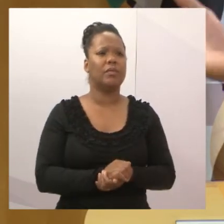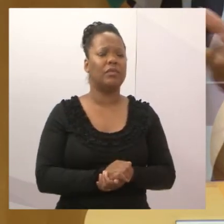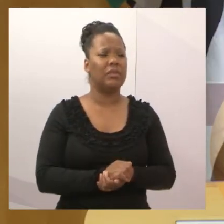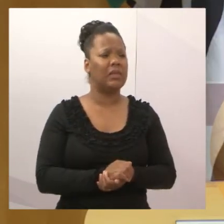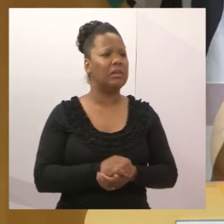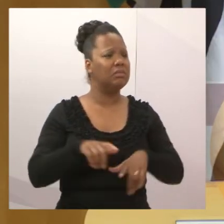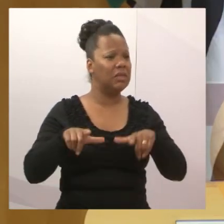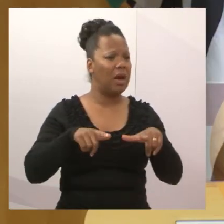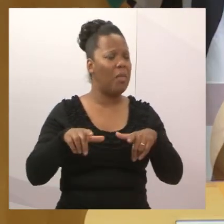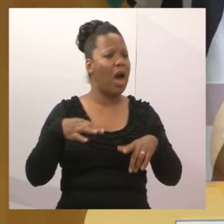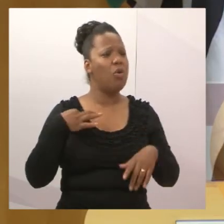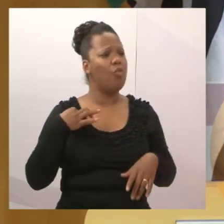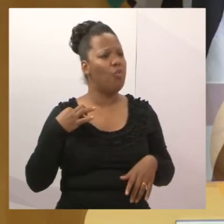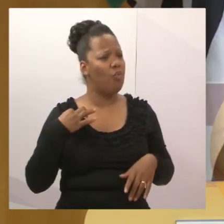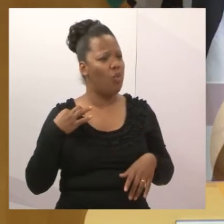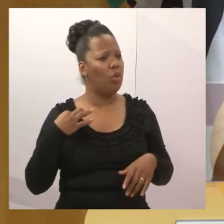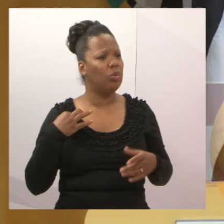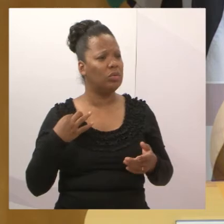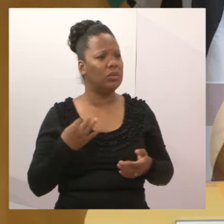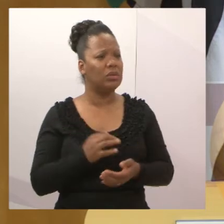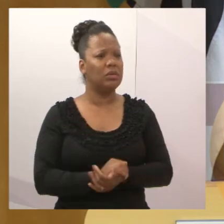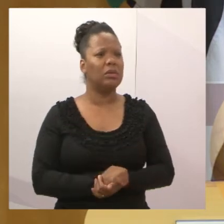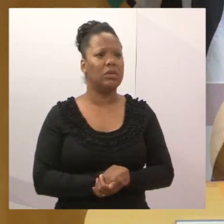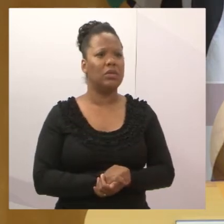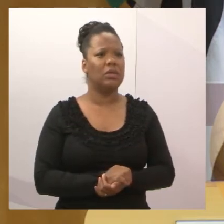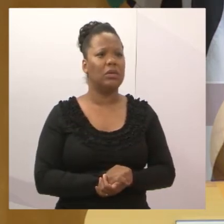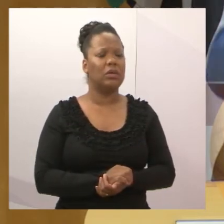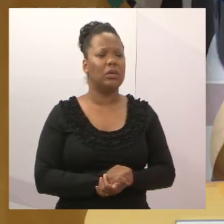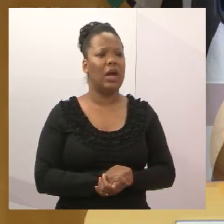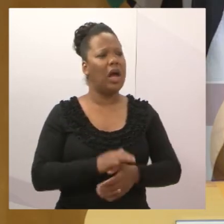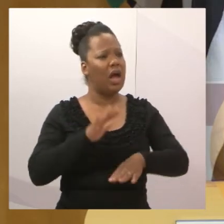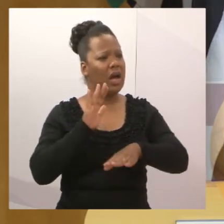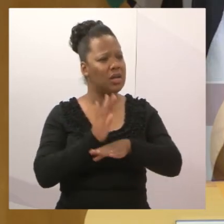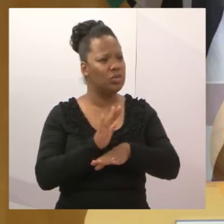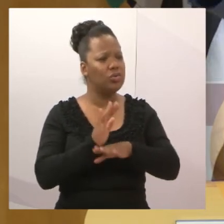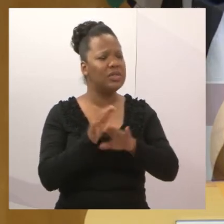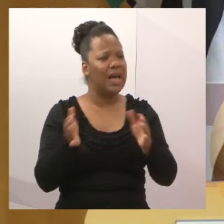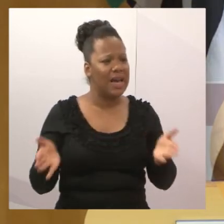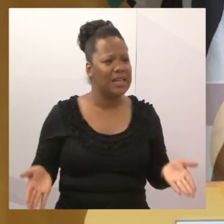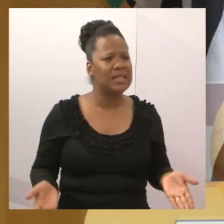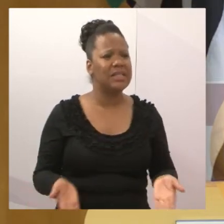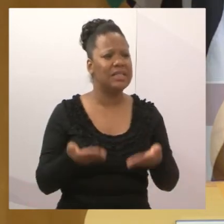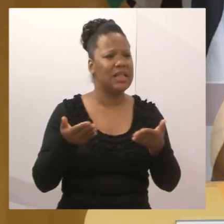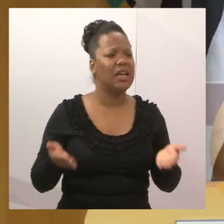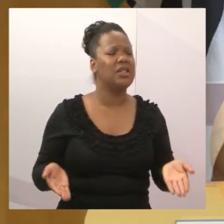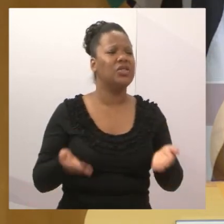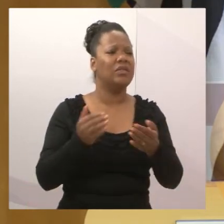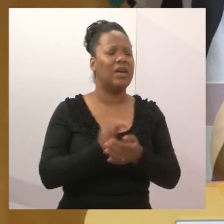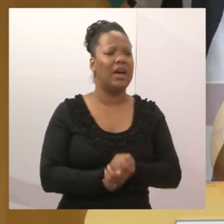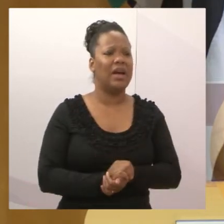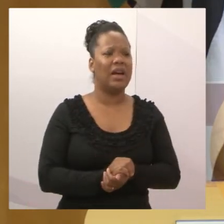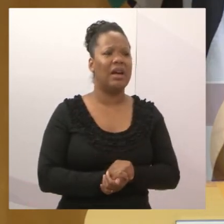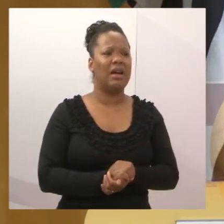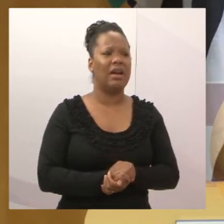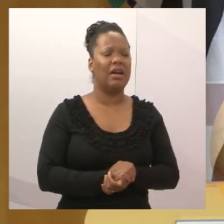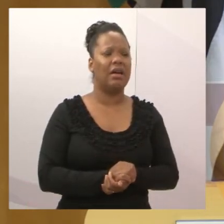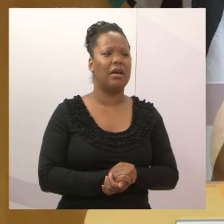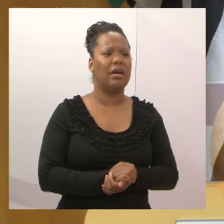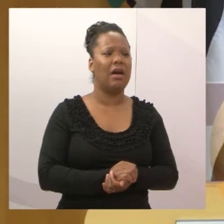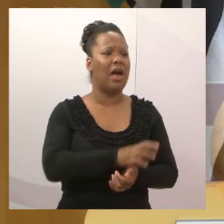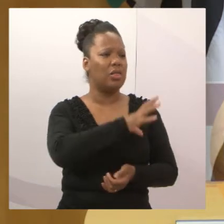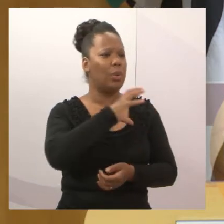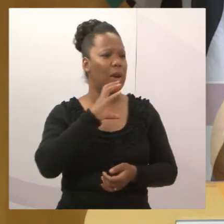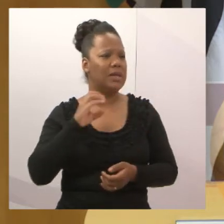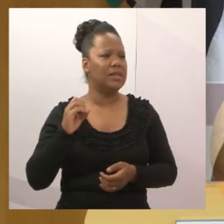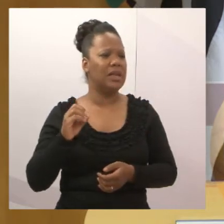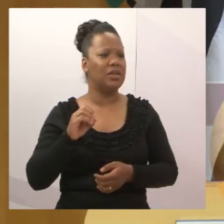são trabalhos voluntários, que cabe ao poder público a investir e ajudar para tirar essa garotada da rua, tirar essa criançada da